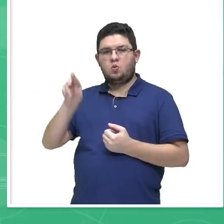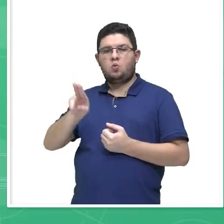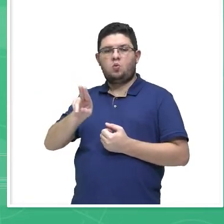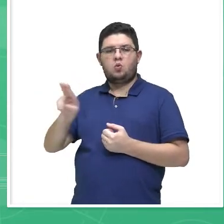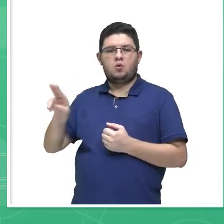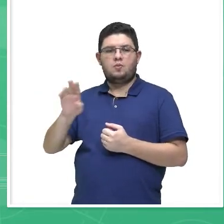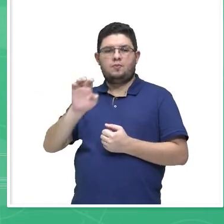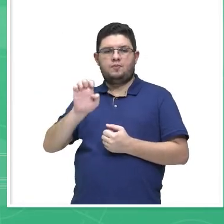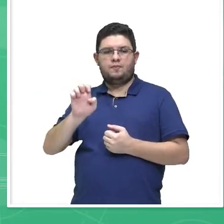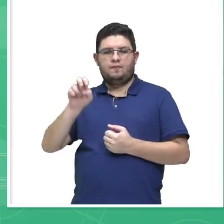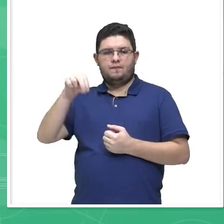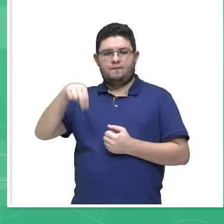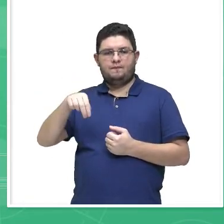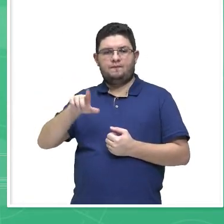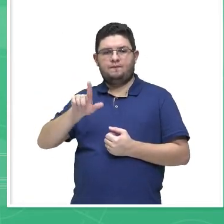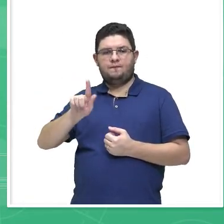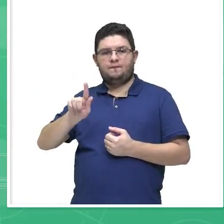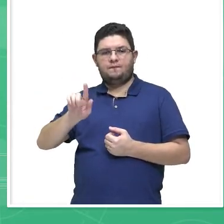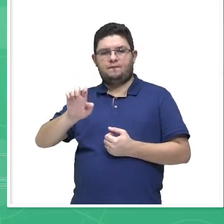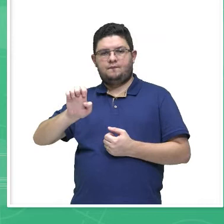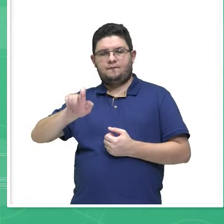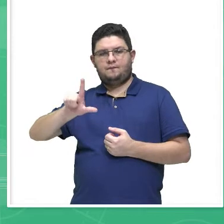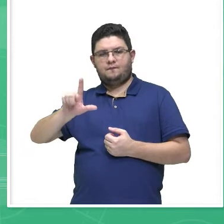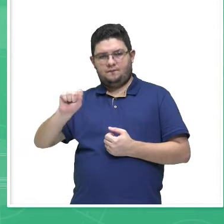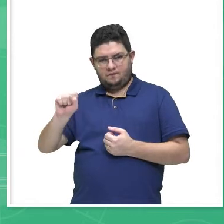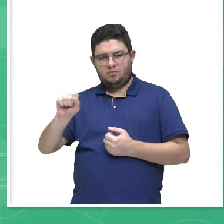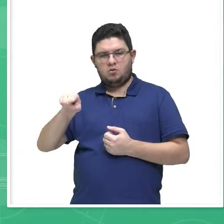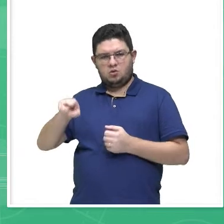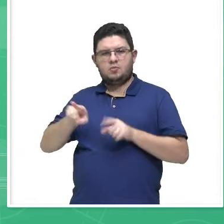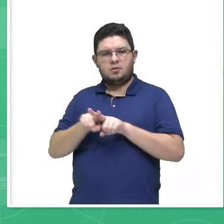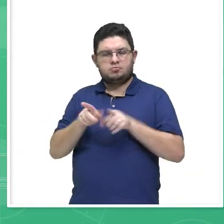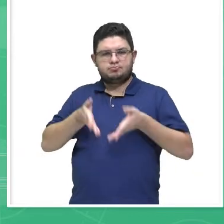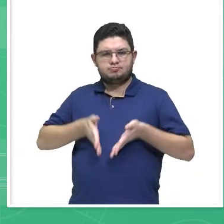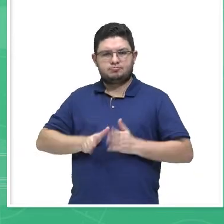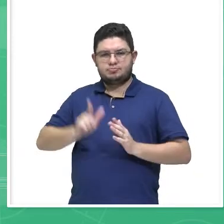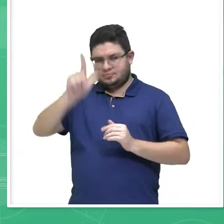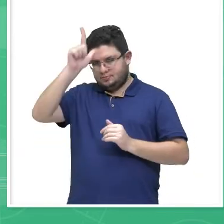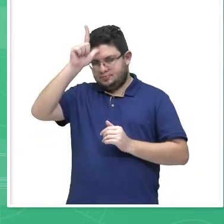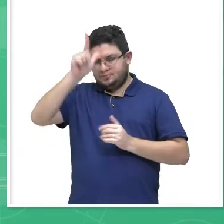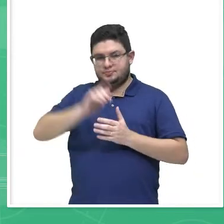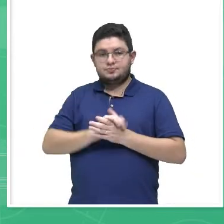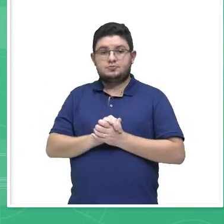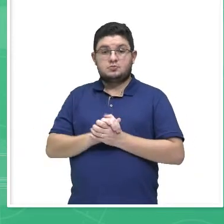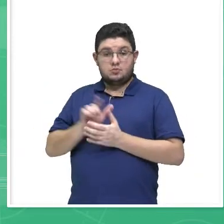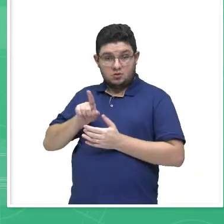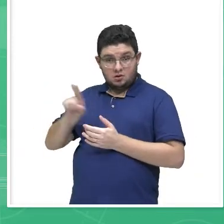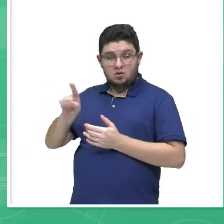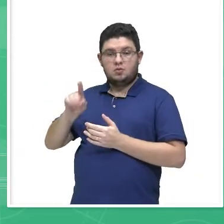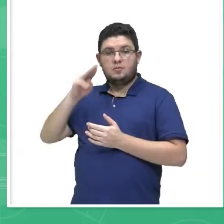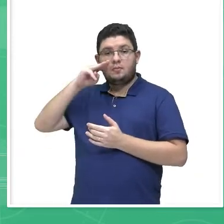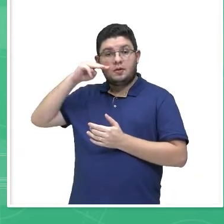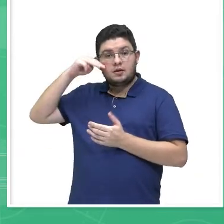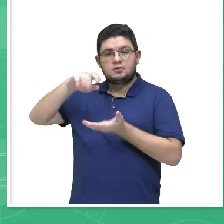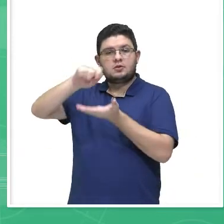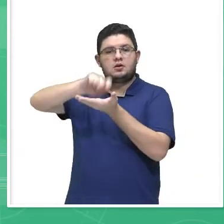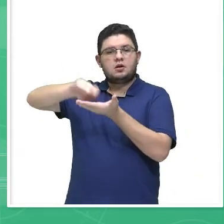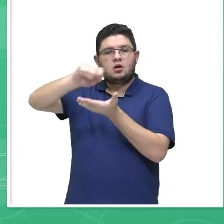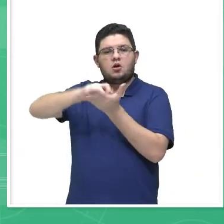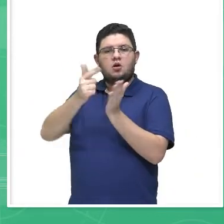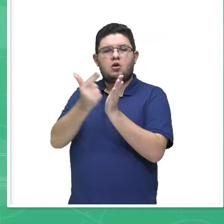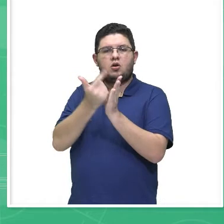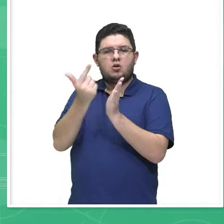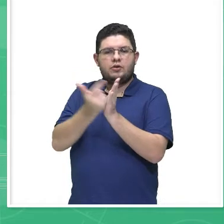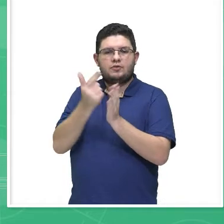Engels, ele era alemão também, Marx publicou um pequeno livro chamado O Manifesto